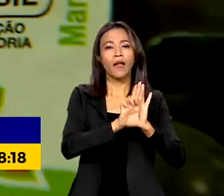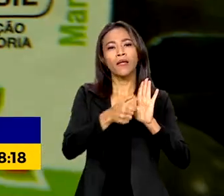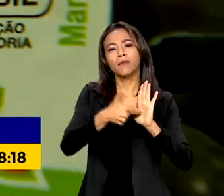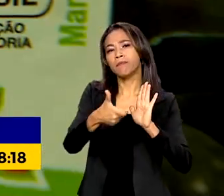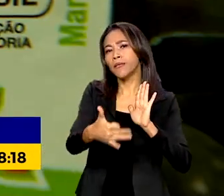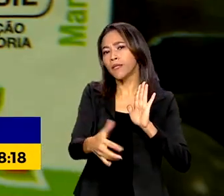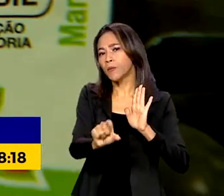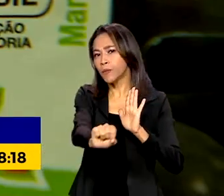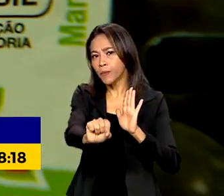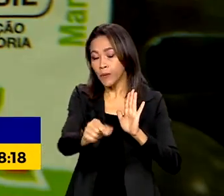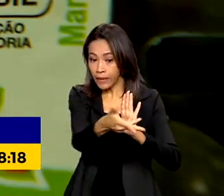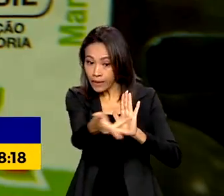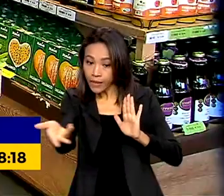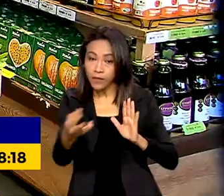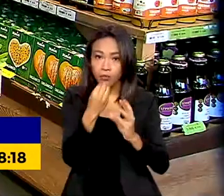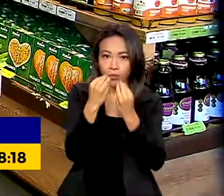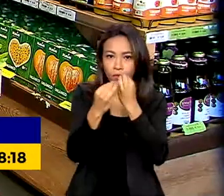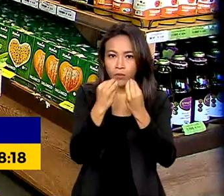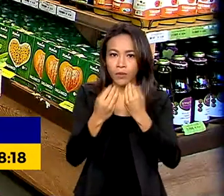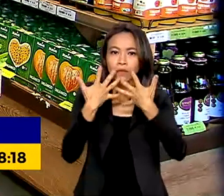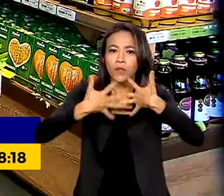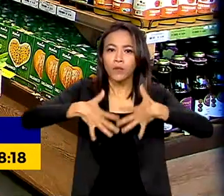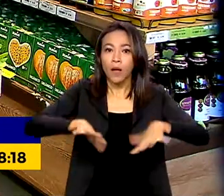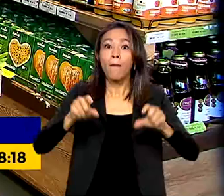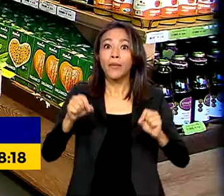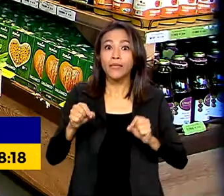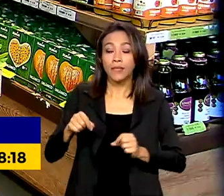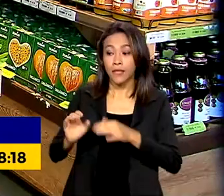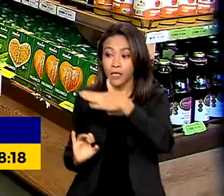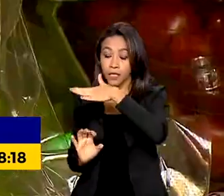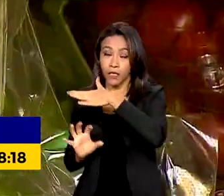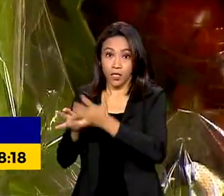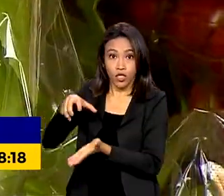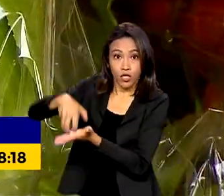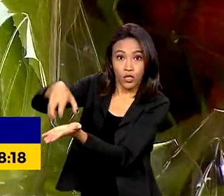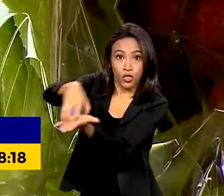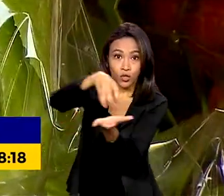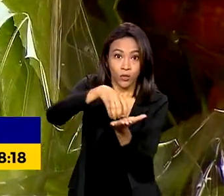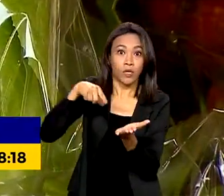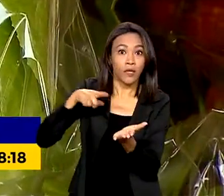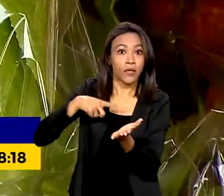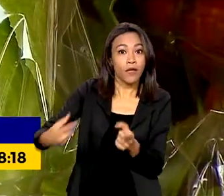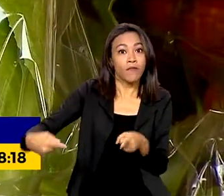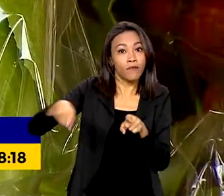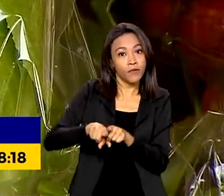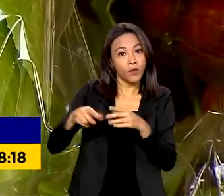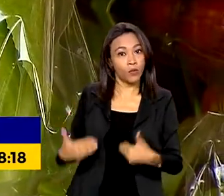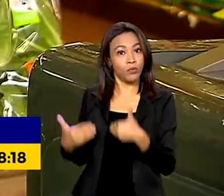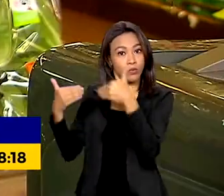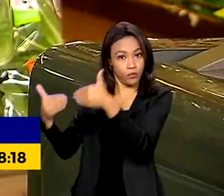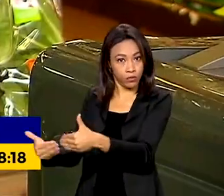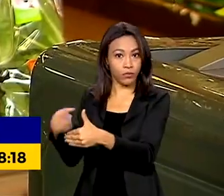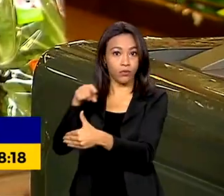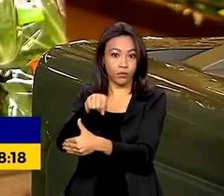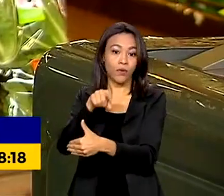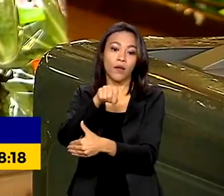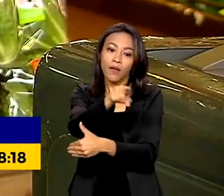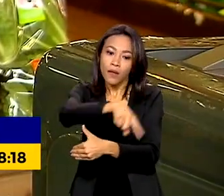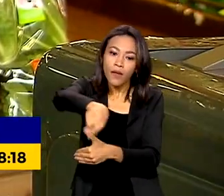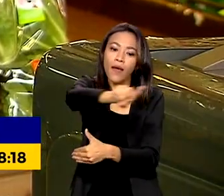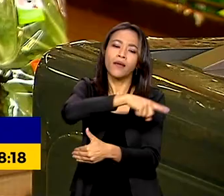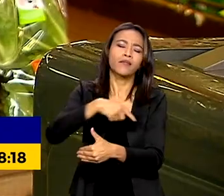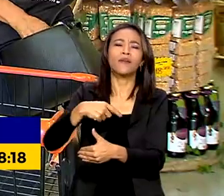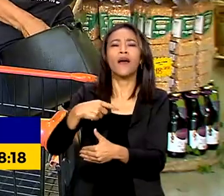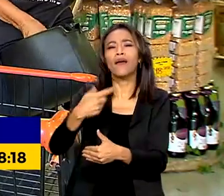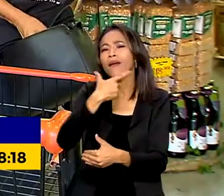devem ser certificados por instituições credenciadas a exceção são os produzidos por agricultores